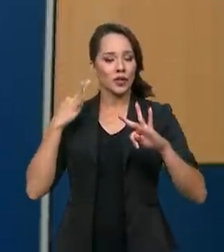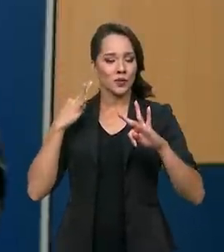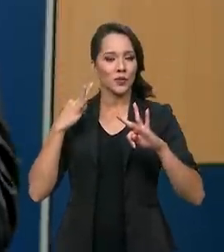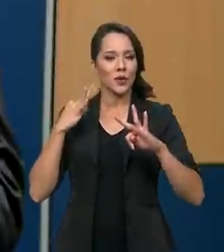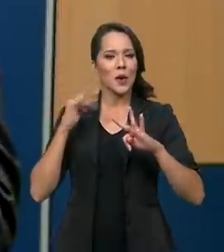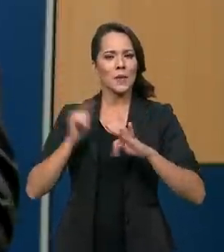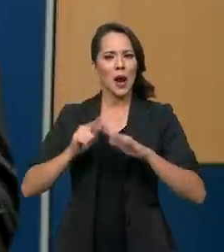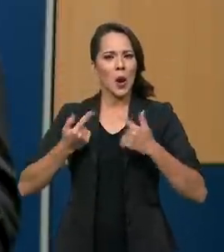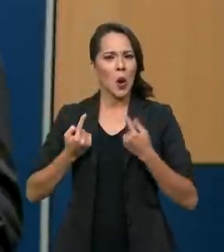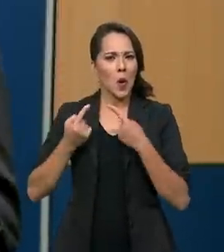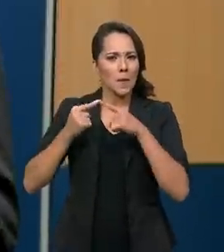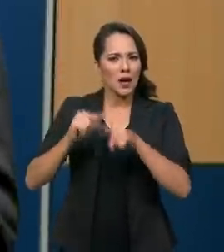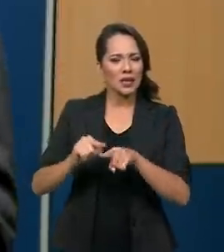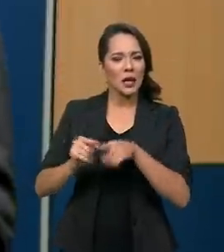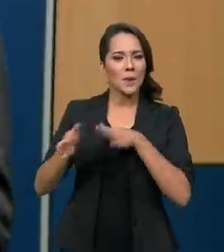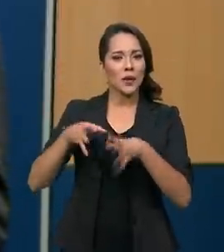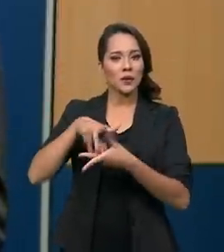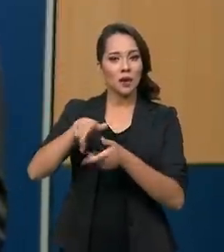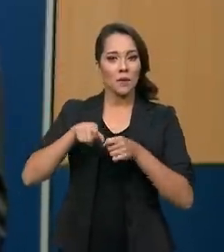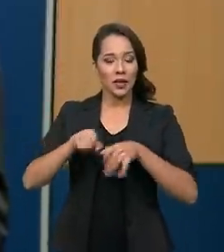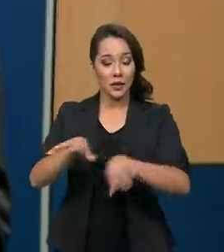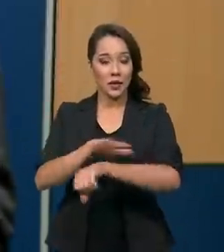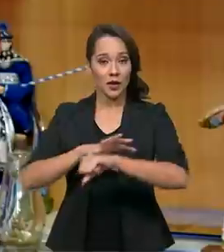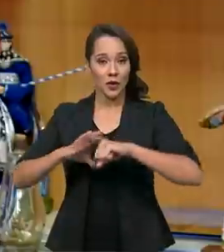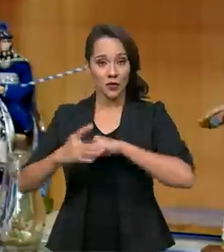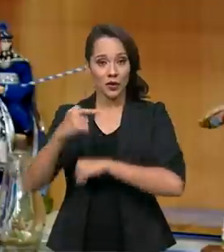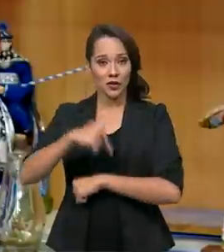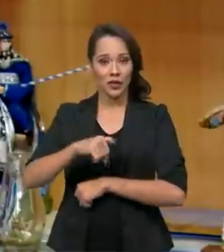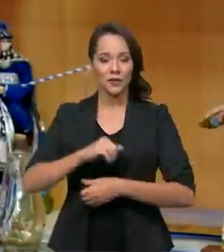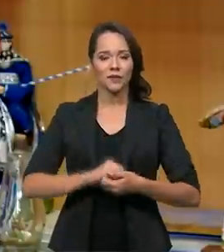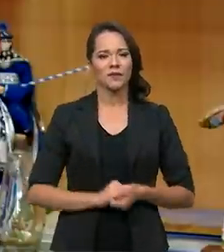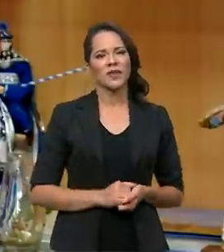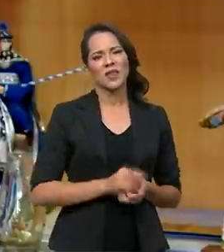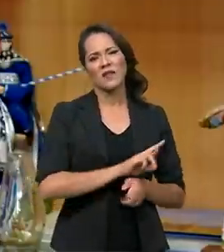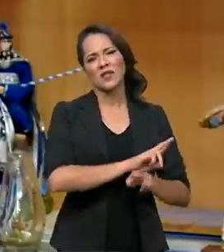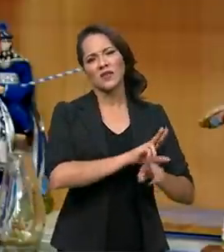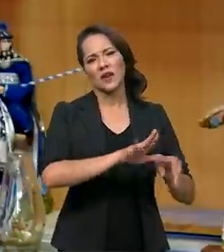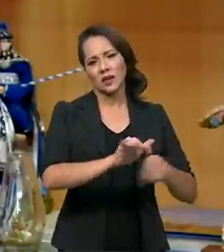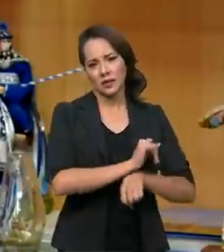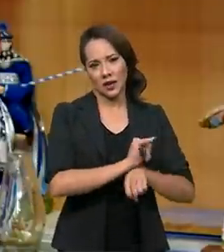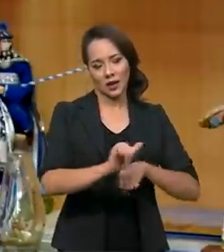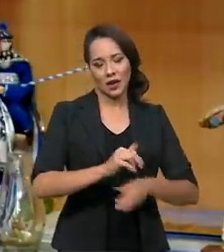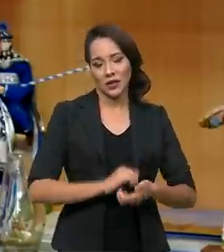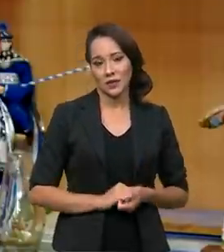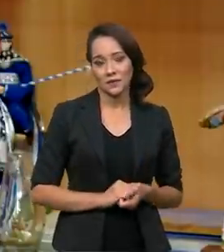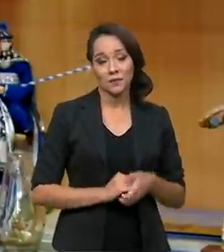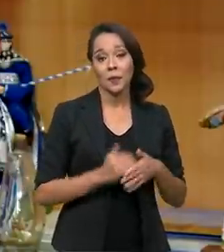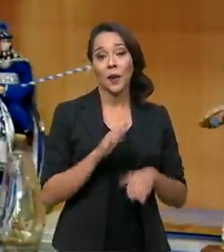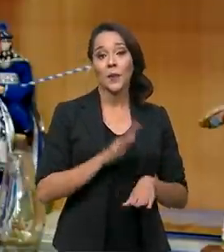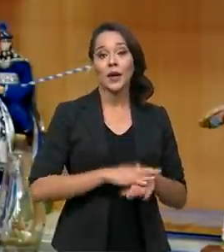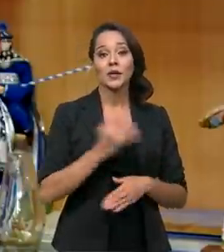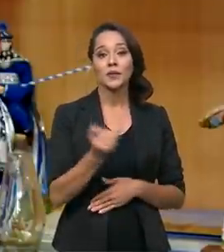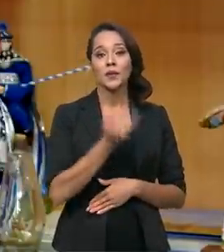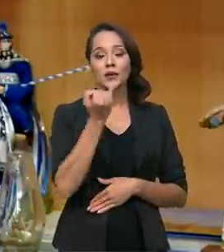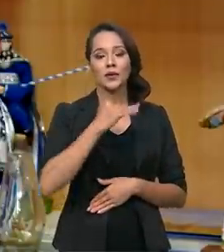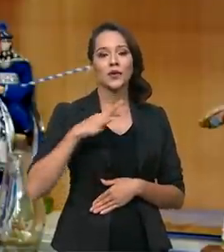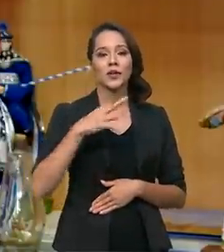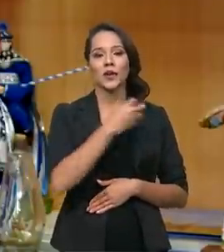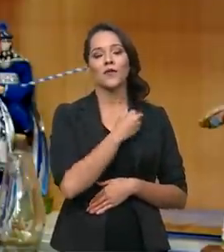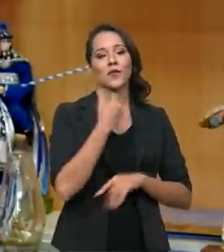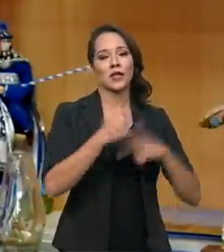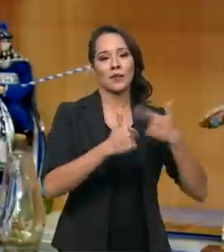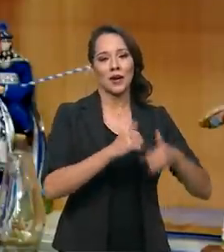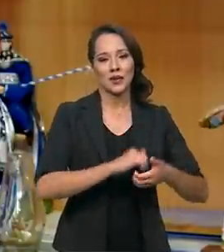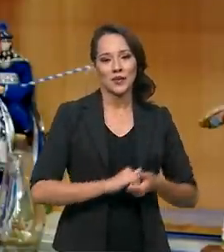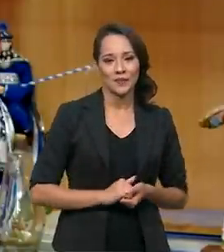para combater a pandemia de covid-19 aqui no nosso um foram várias de internet é uma das mais importantes como é que salvou